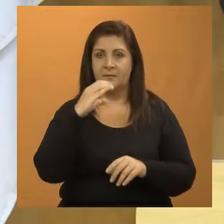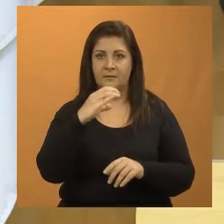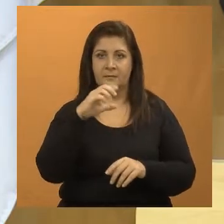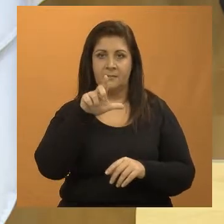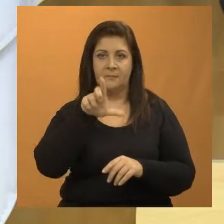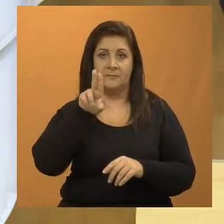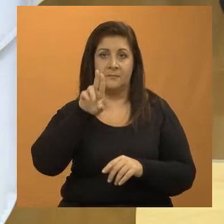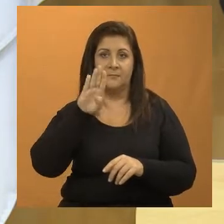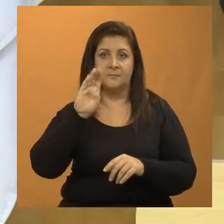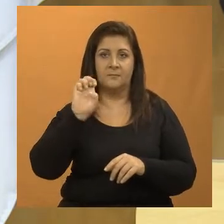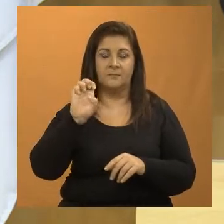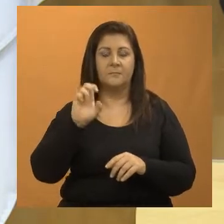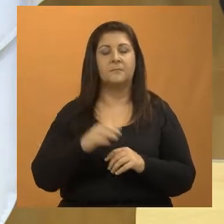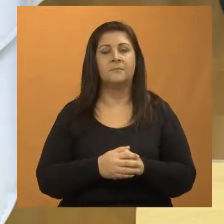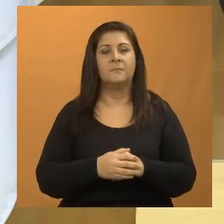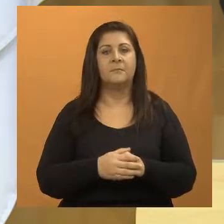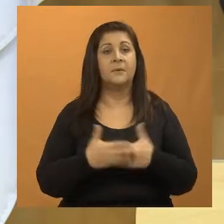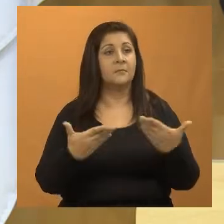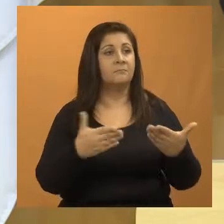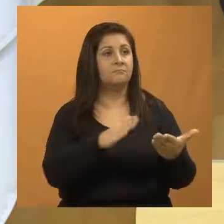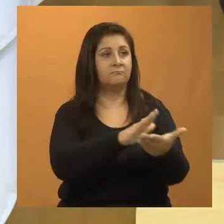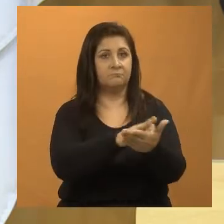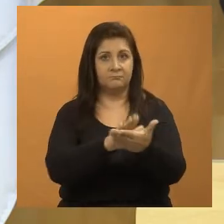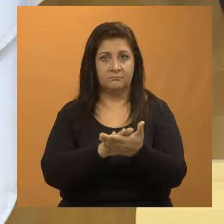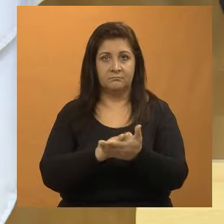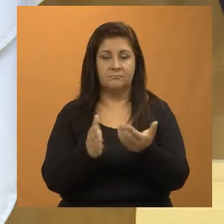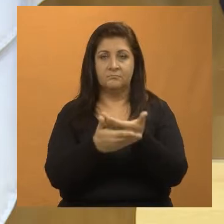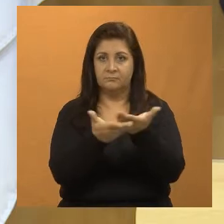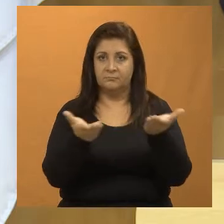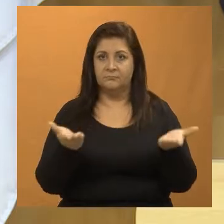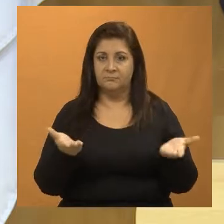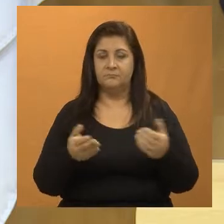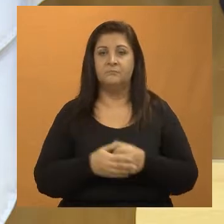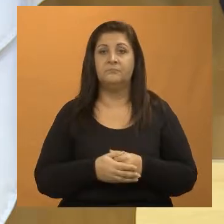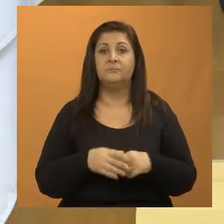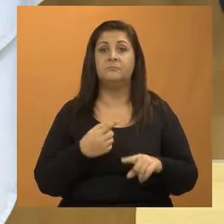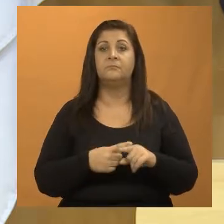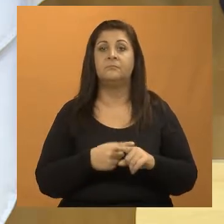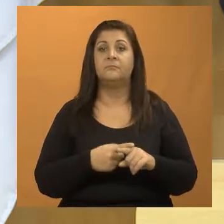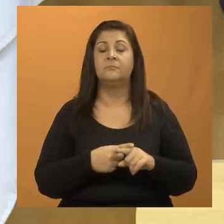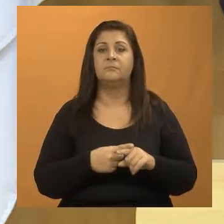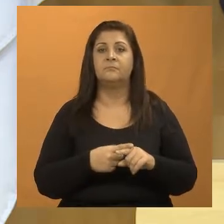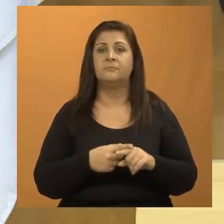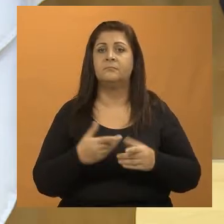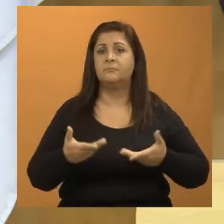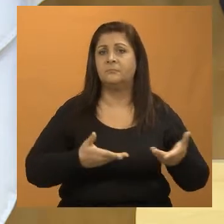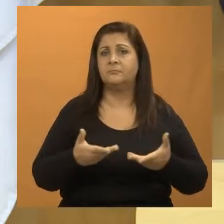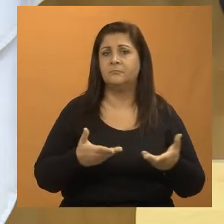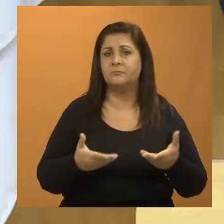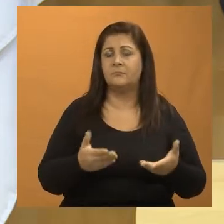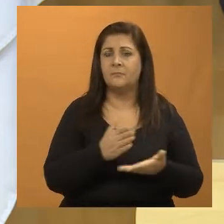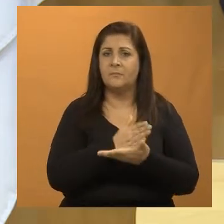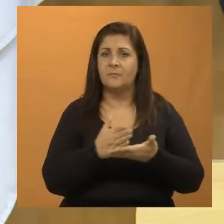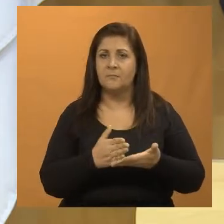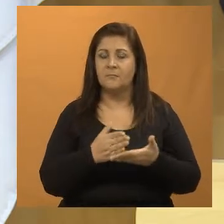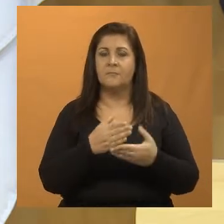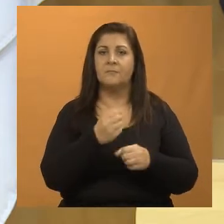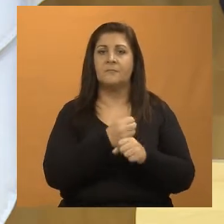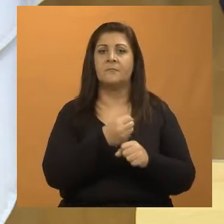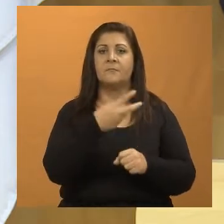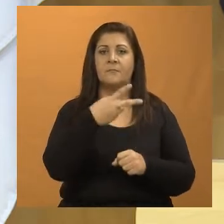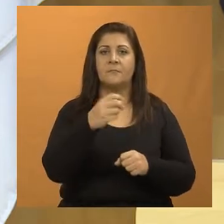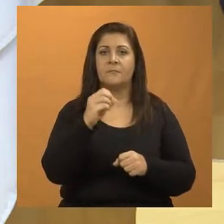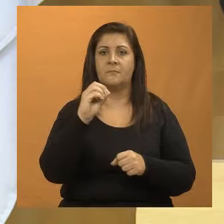uma saudação a vocês sobre os serviços realizados no estádio desde o ano de 2017, o ano que